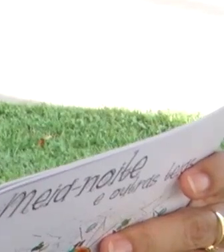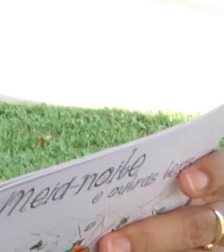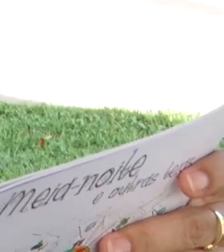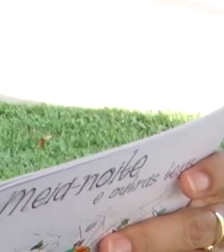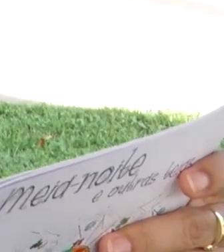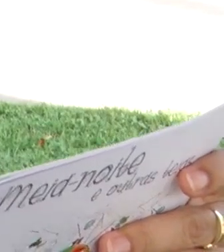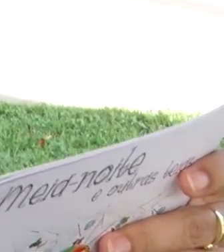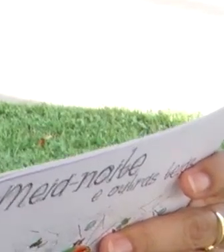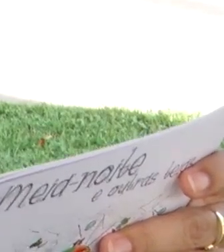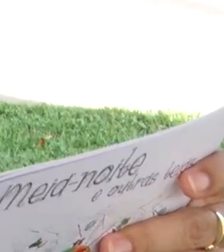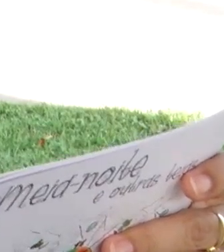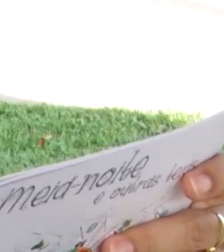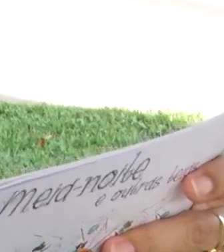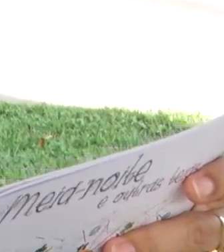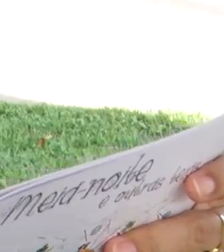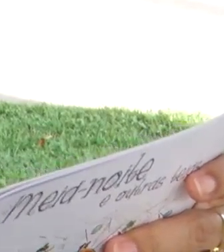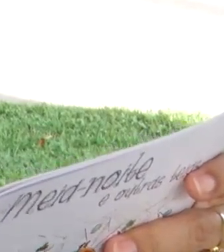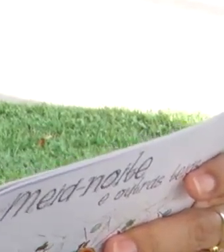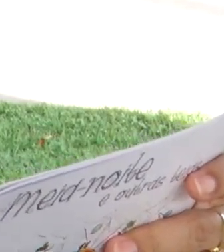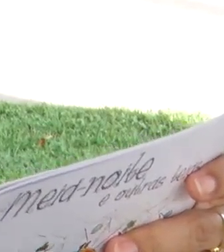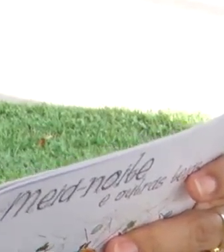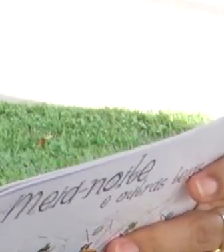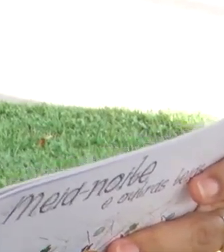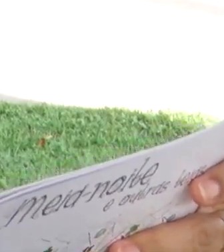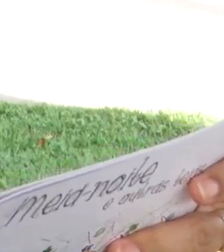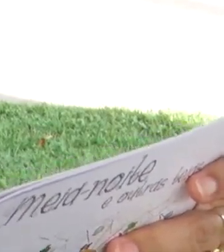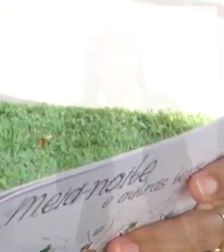Dormi? Não sei.